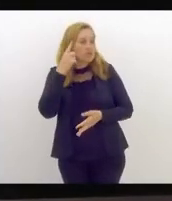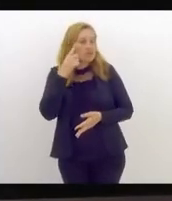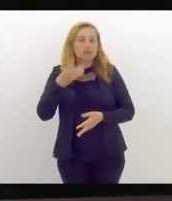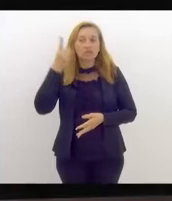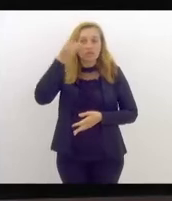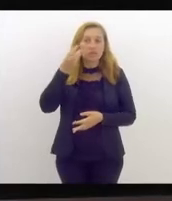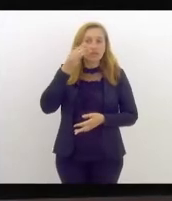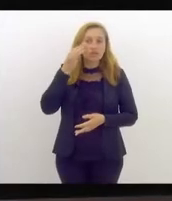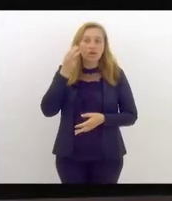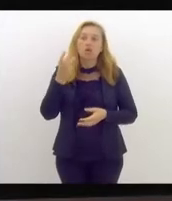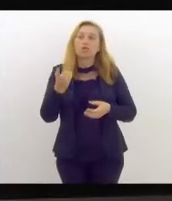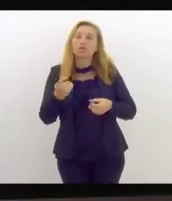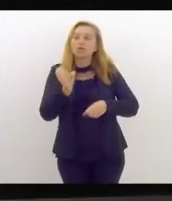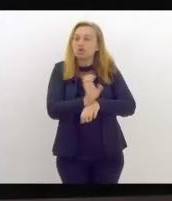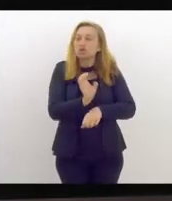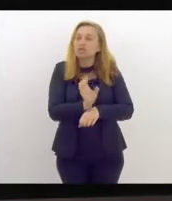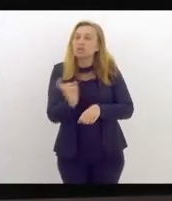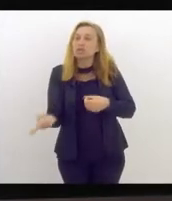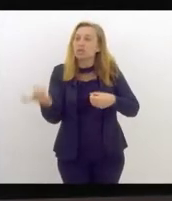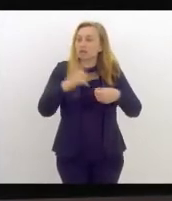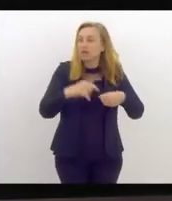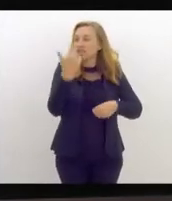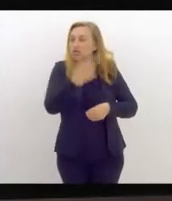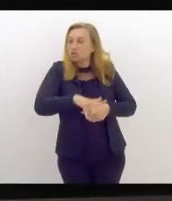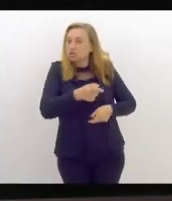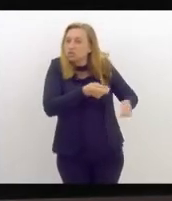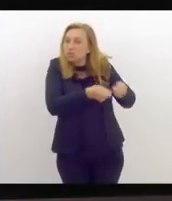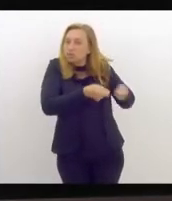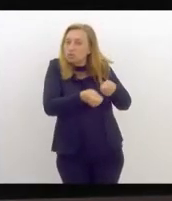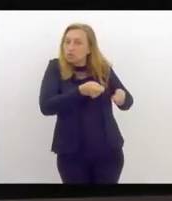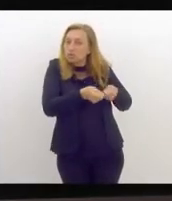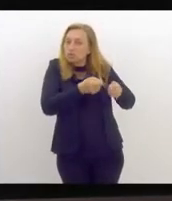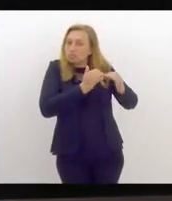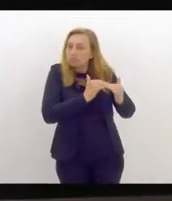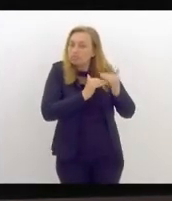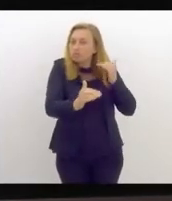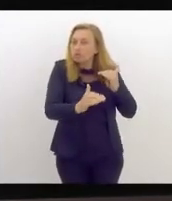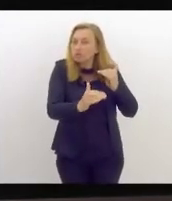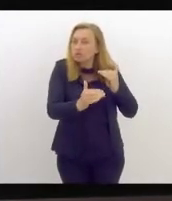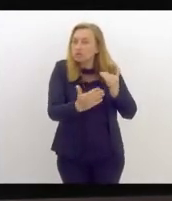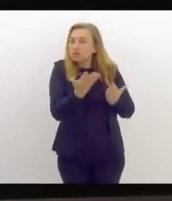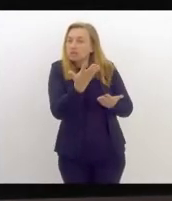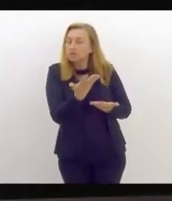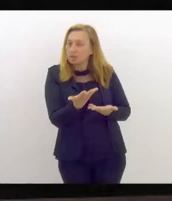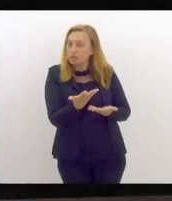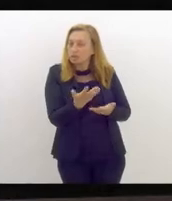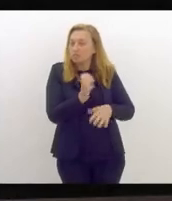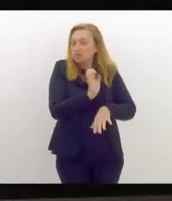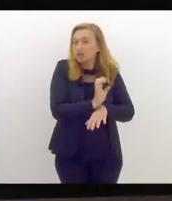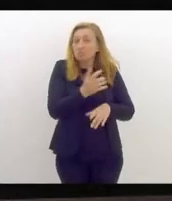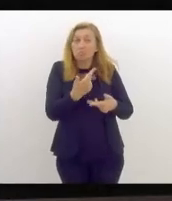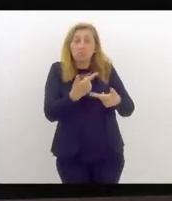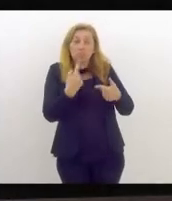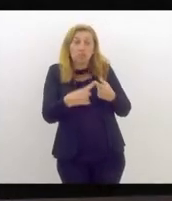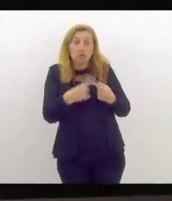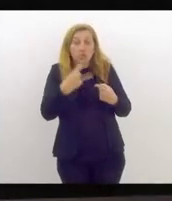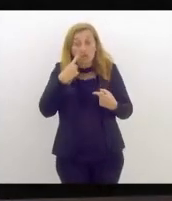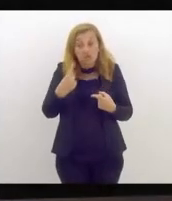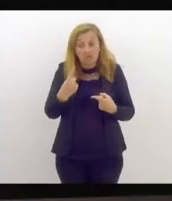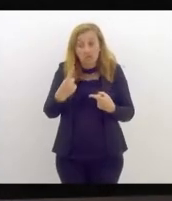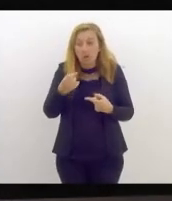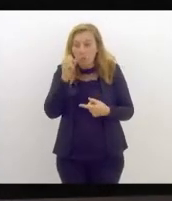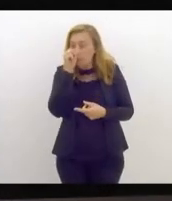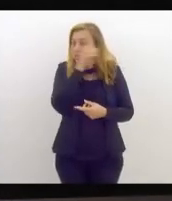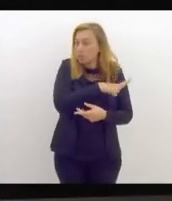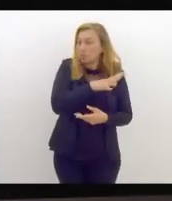retomar novamente o controle da SuperVia para mundo estado porque do jeito que as coisas estão indo é um absurdo você vê